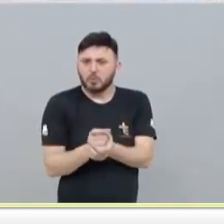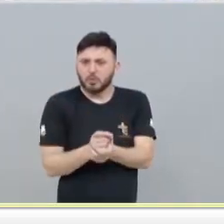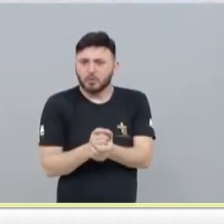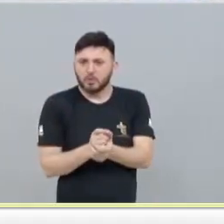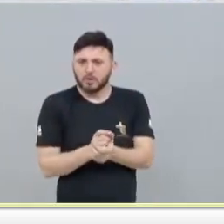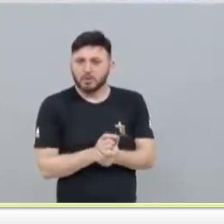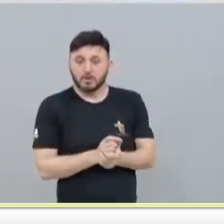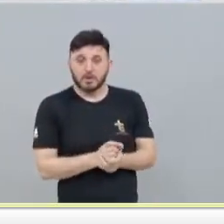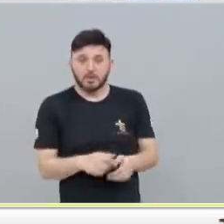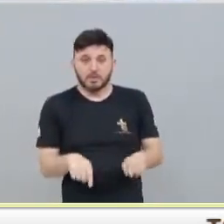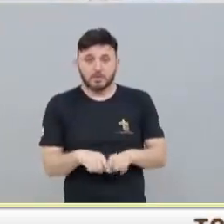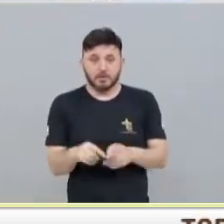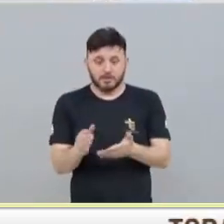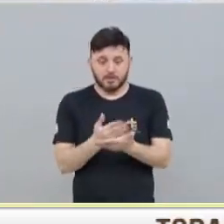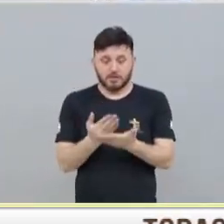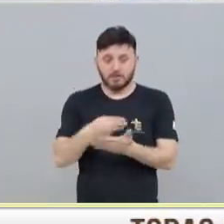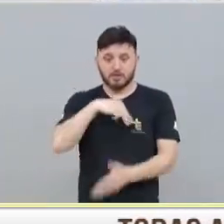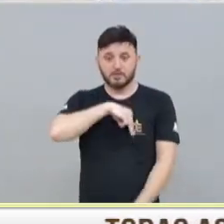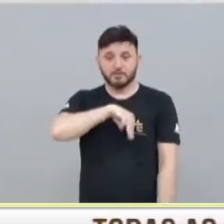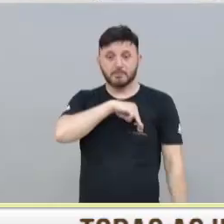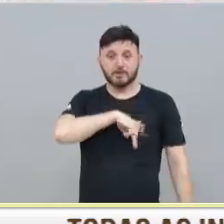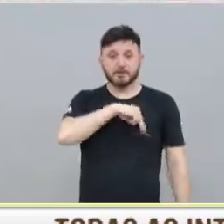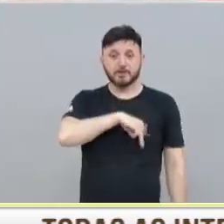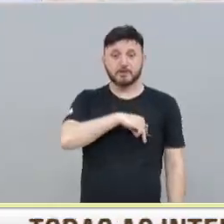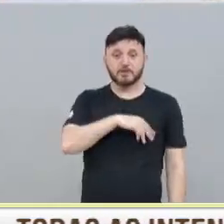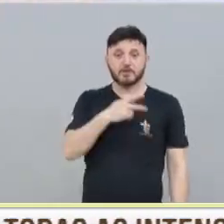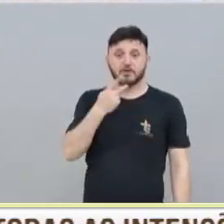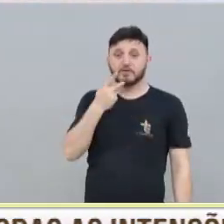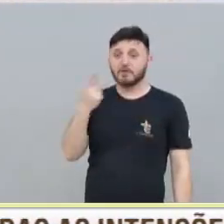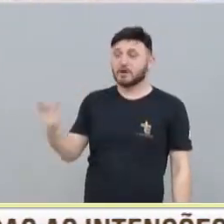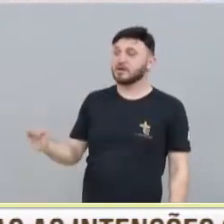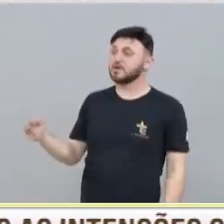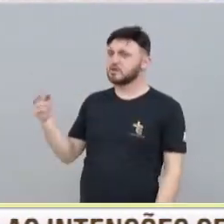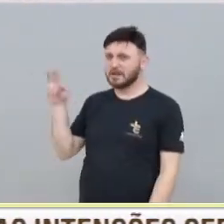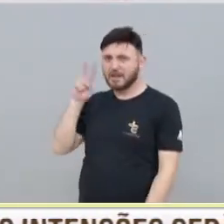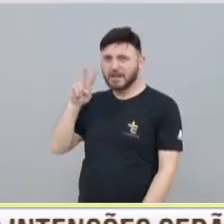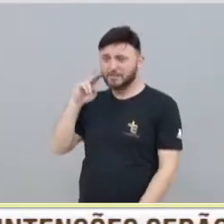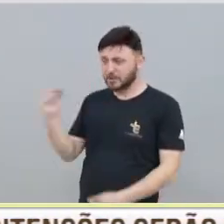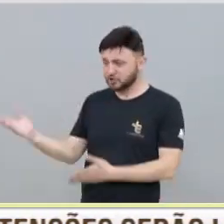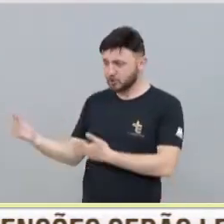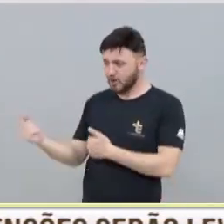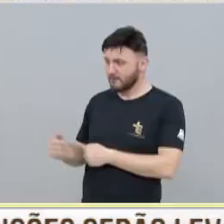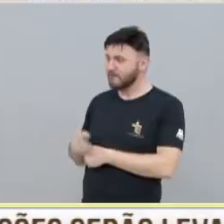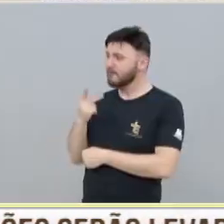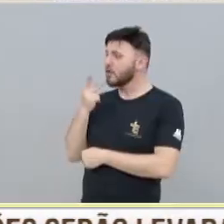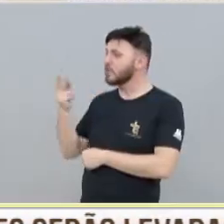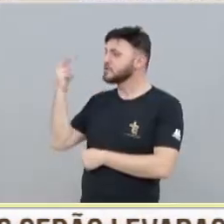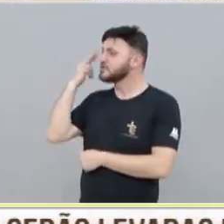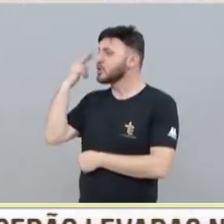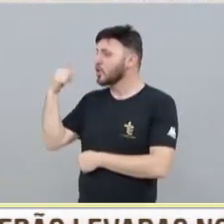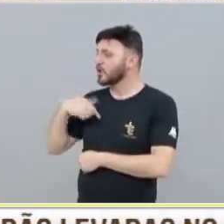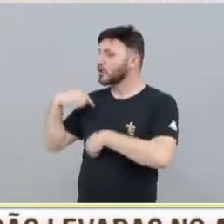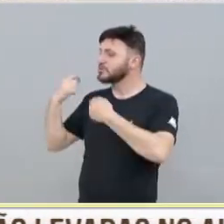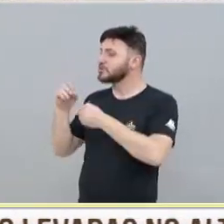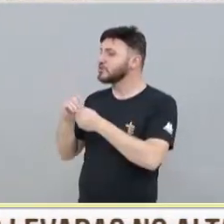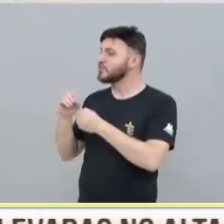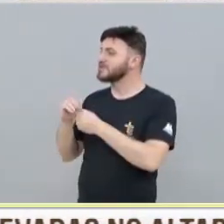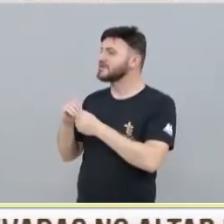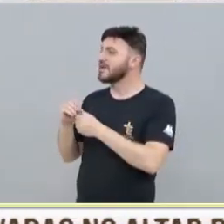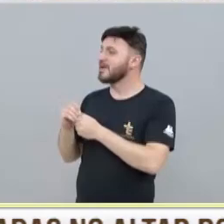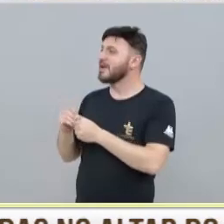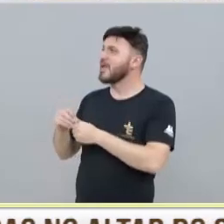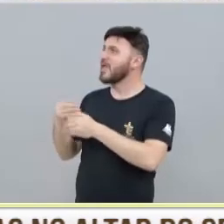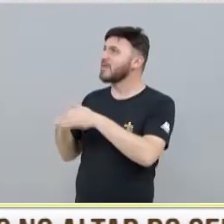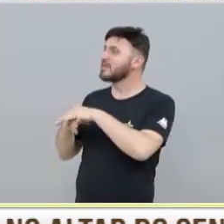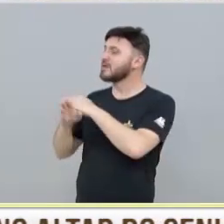próprio matheus que o evangelista do ano senhor o que devo fazer para pertencer o reino dos céus jesus vivos mandamentos tá